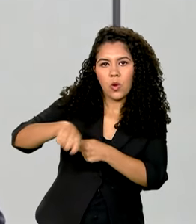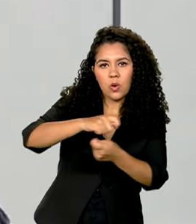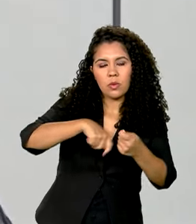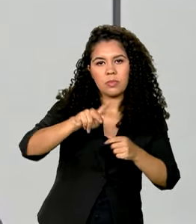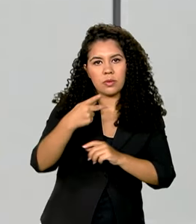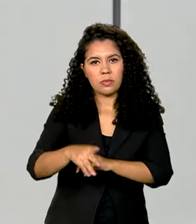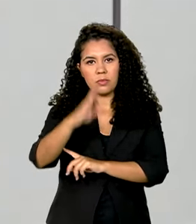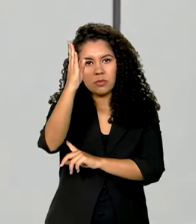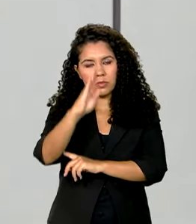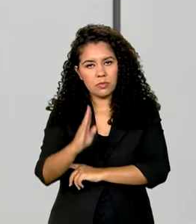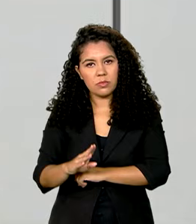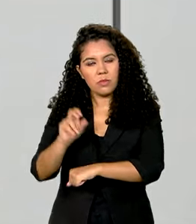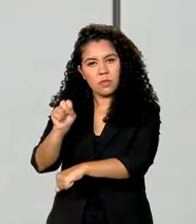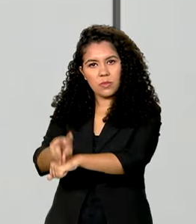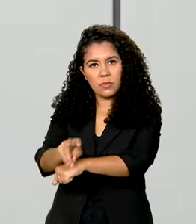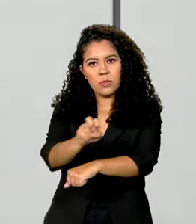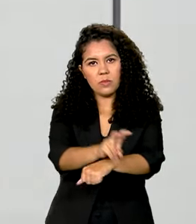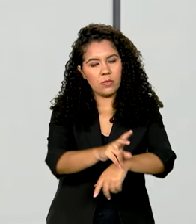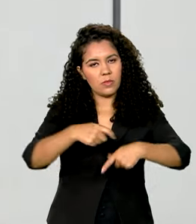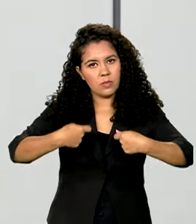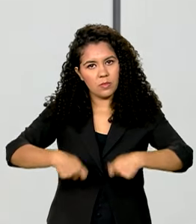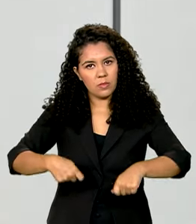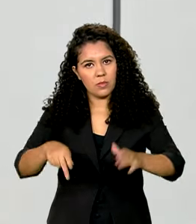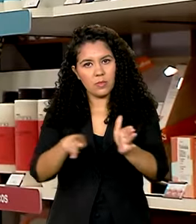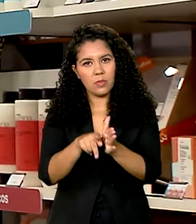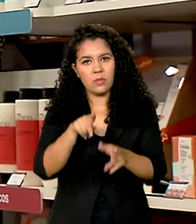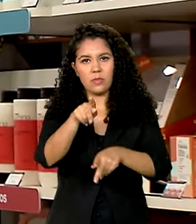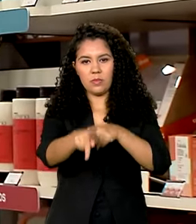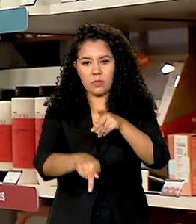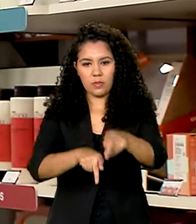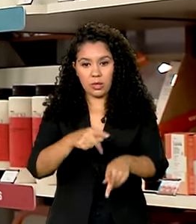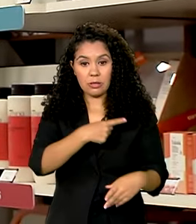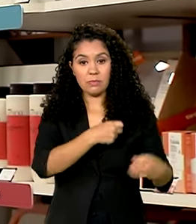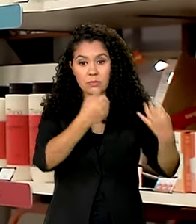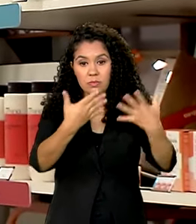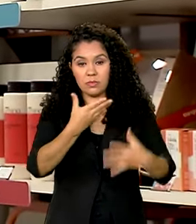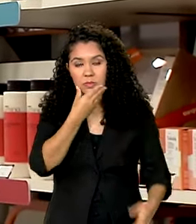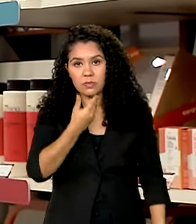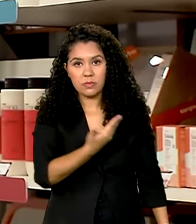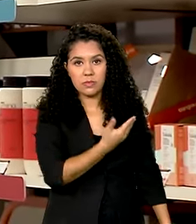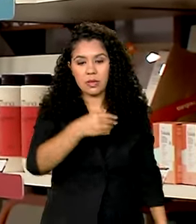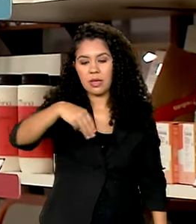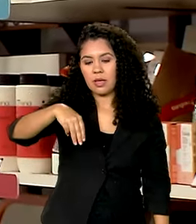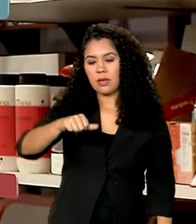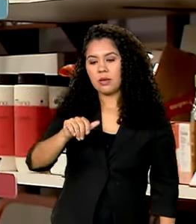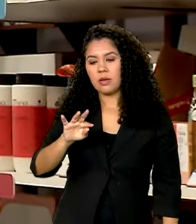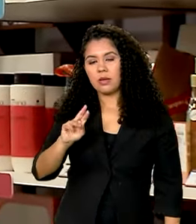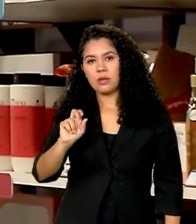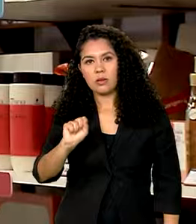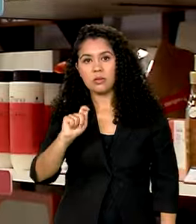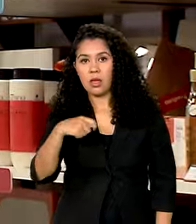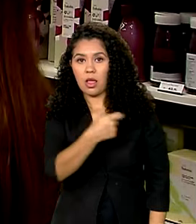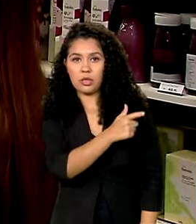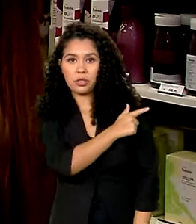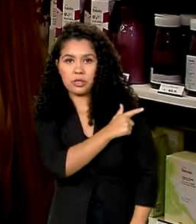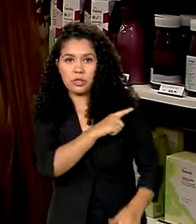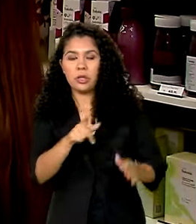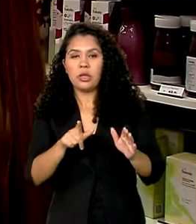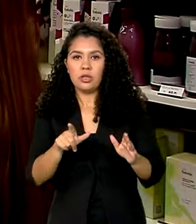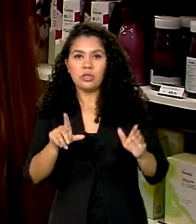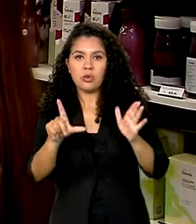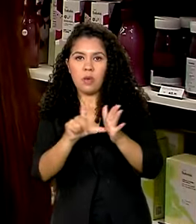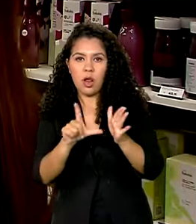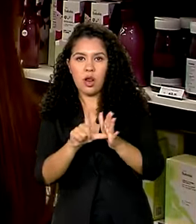os empregos necessários para o nosso povo. Mateus, gerente de uma loja em um shopping de Brasília, conta